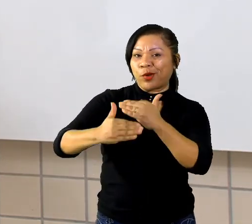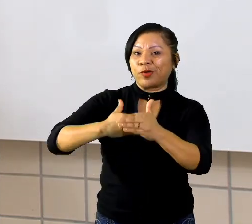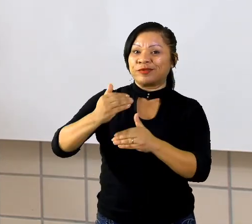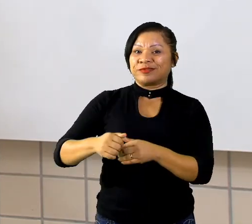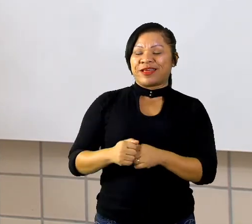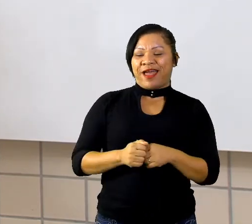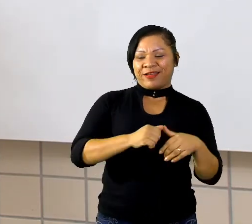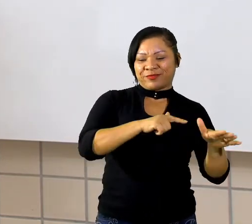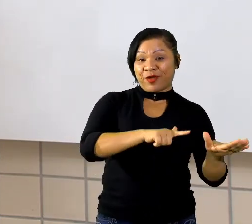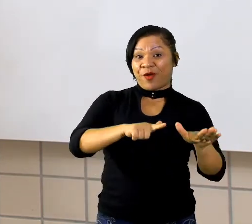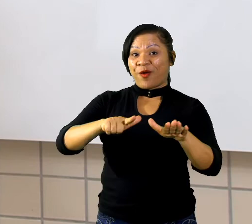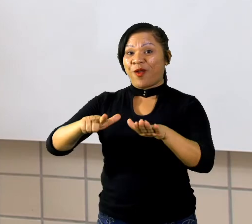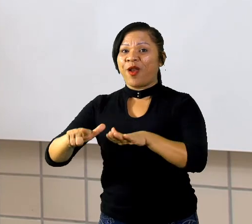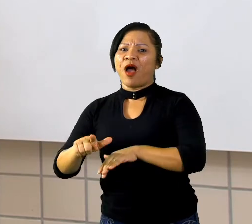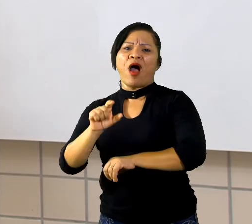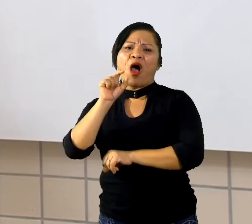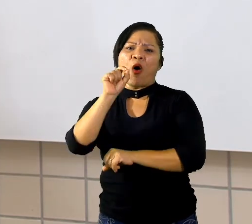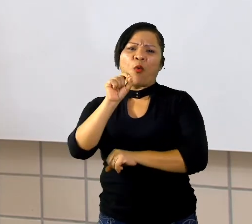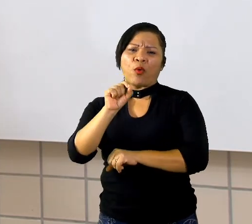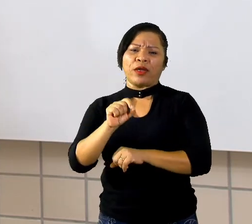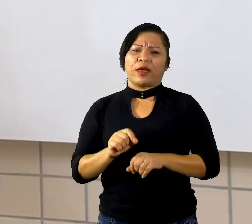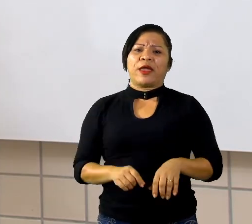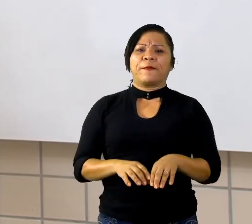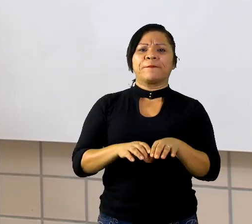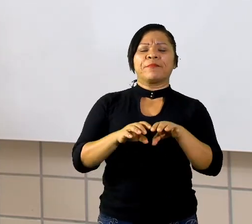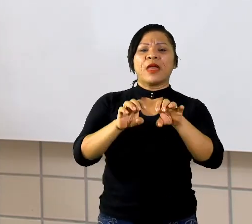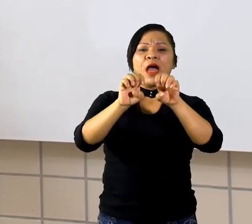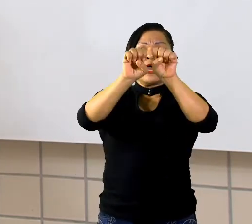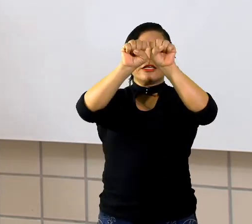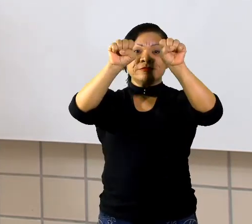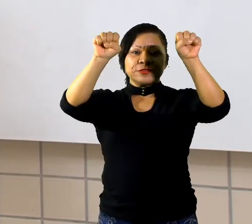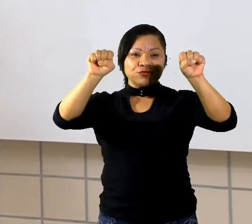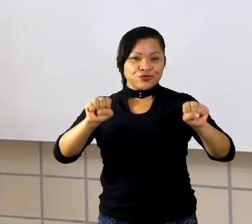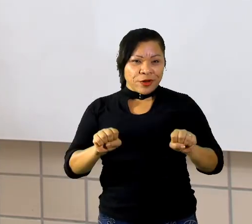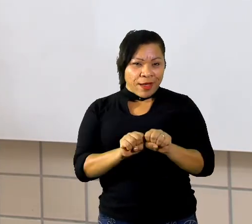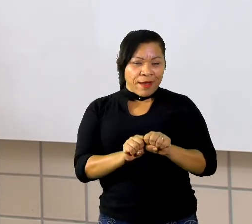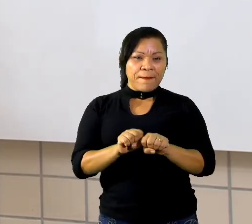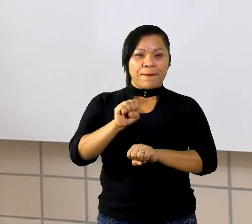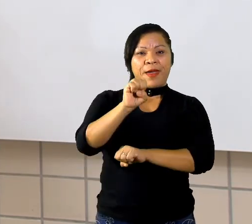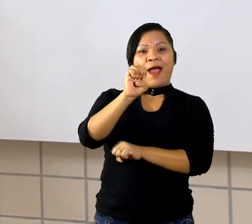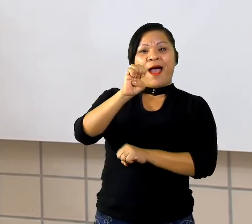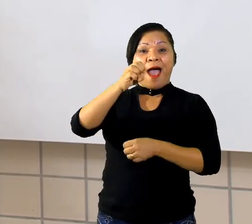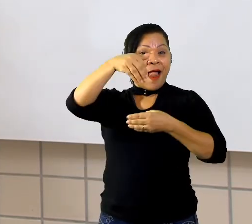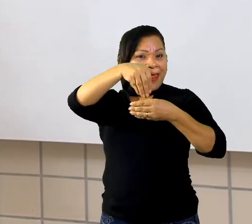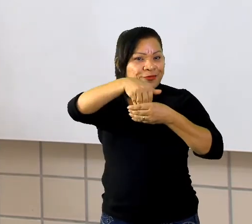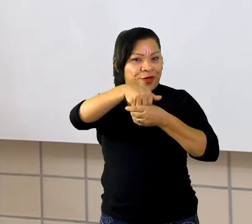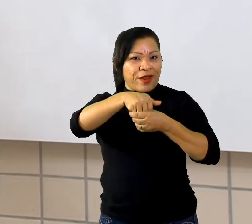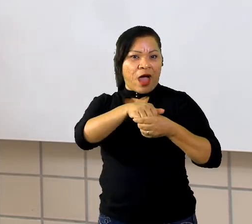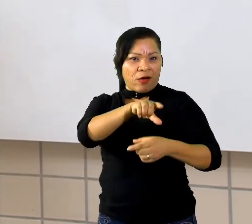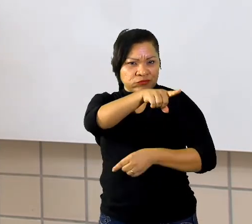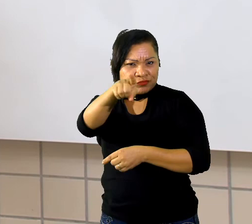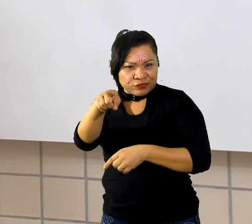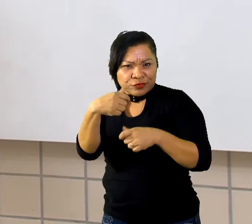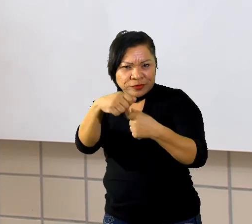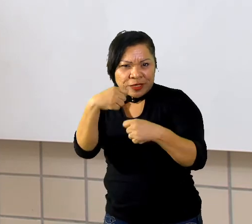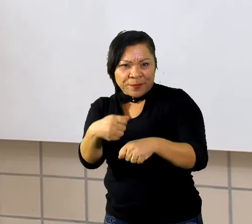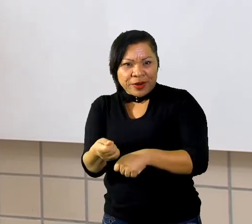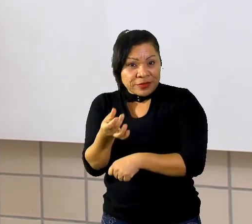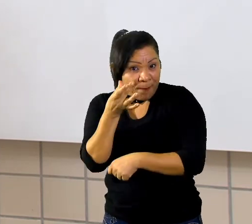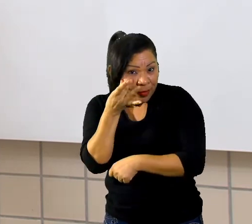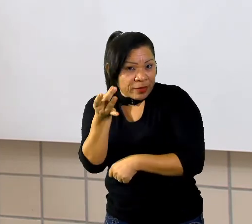o chamado sistema eleitoral. Muito cuidado! Você precisa prestar muita atenção nas suas